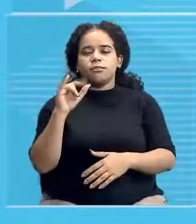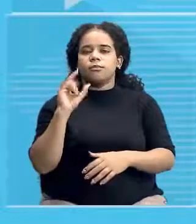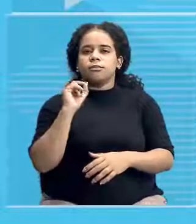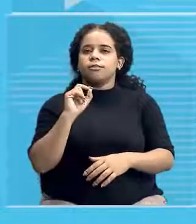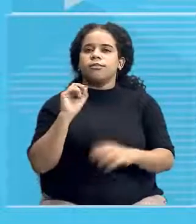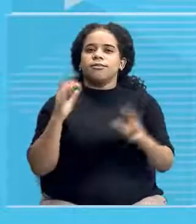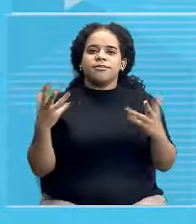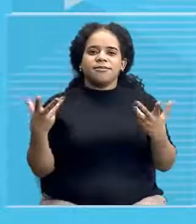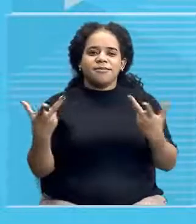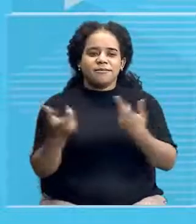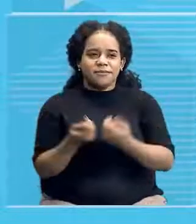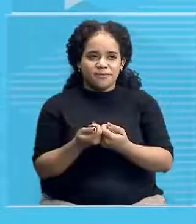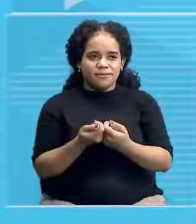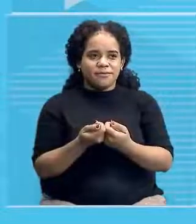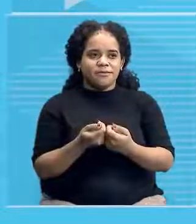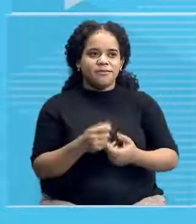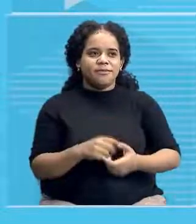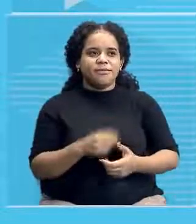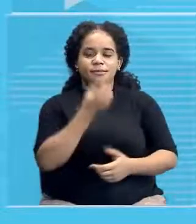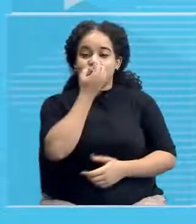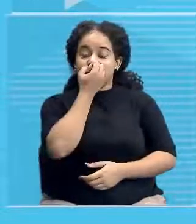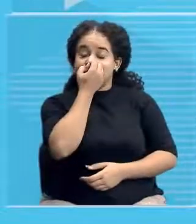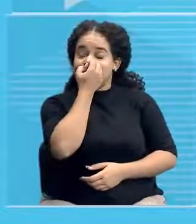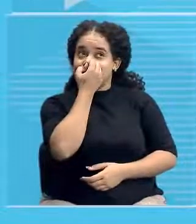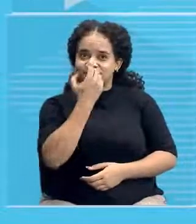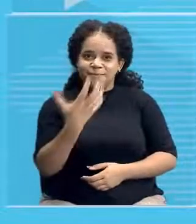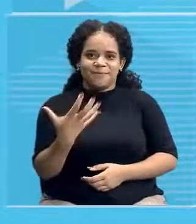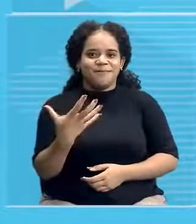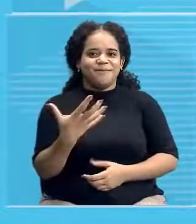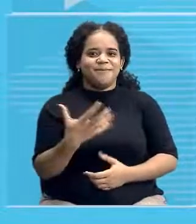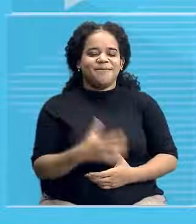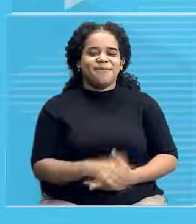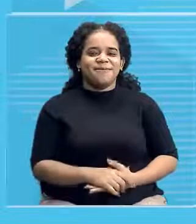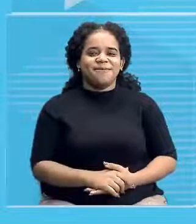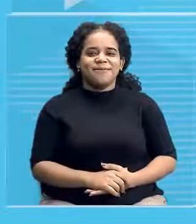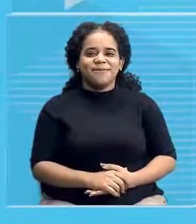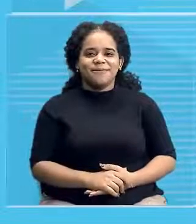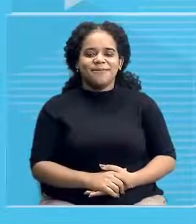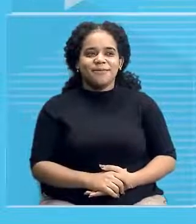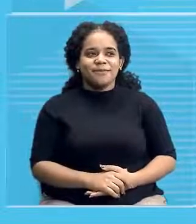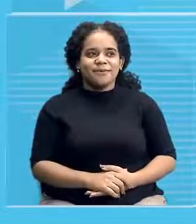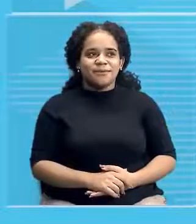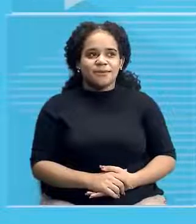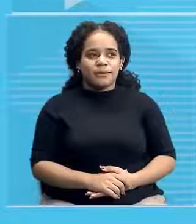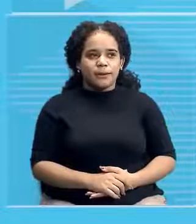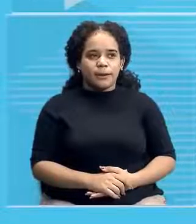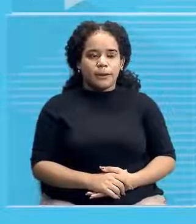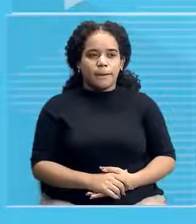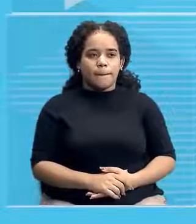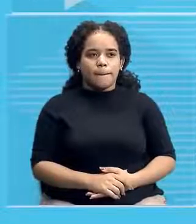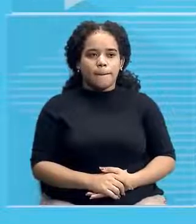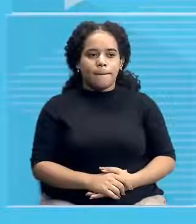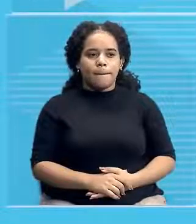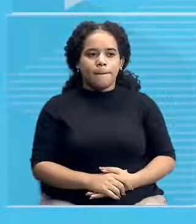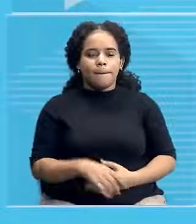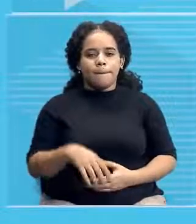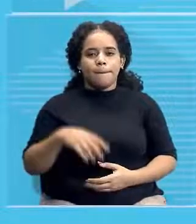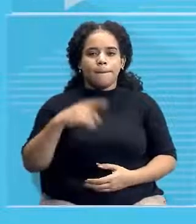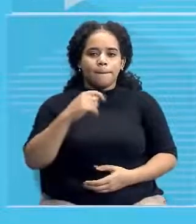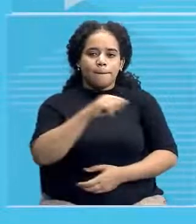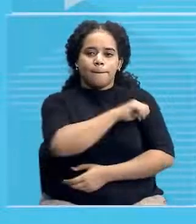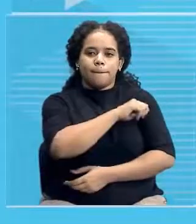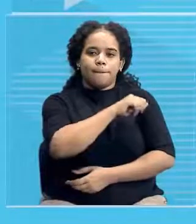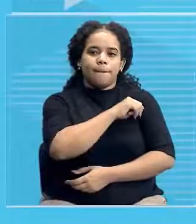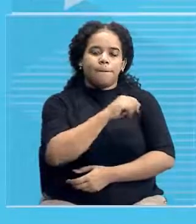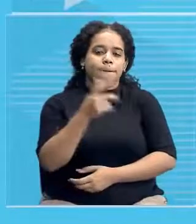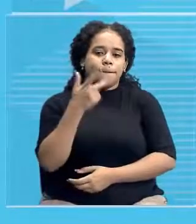maravilhoso. Vai ser bom demais. Tá bom? O Cauã diz, aqui no Brasil não